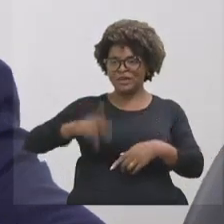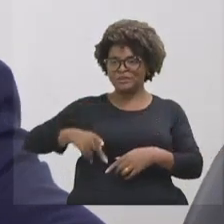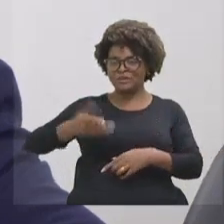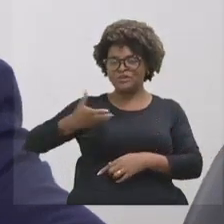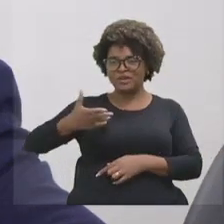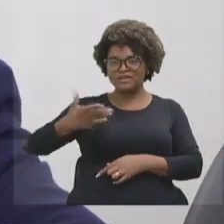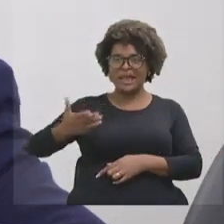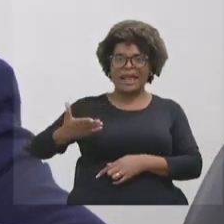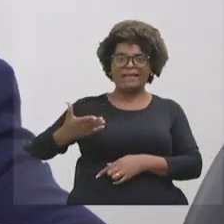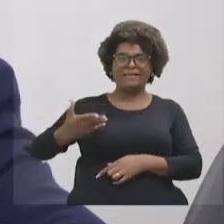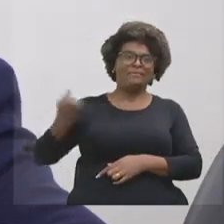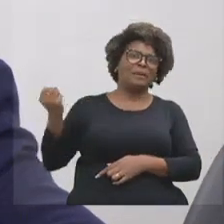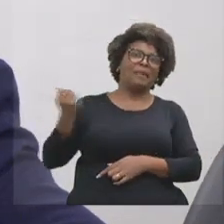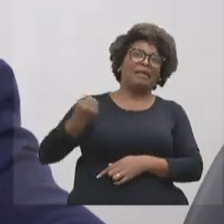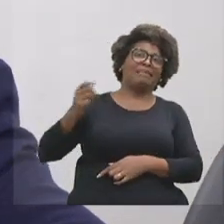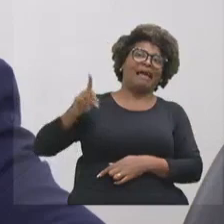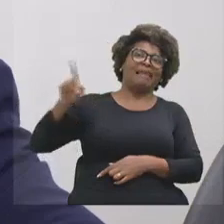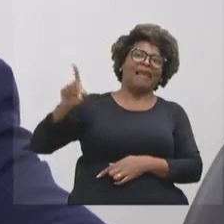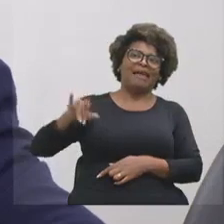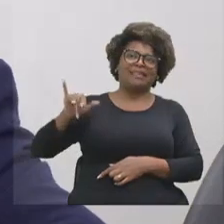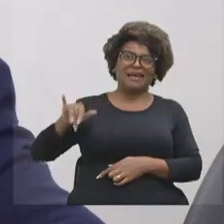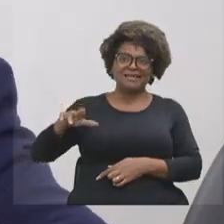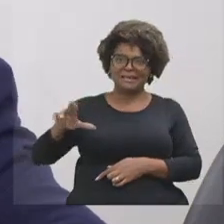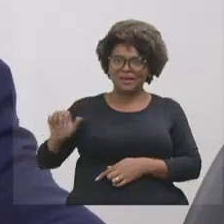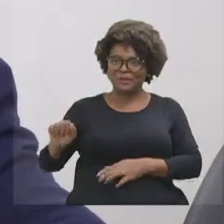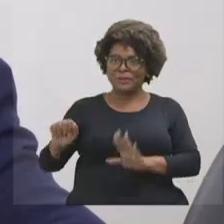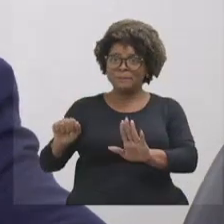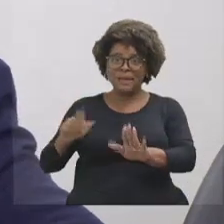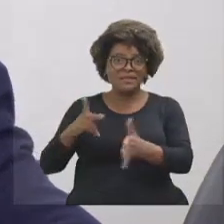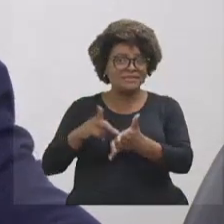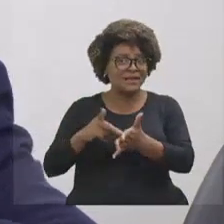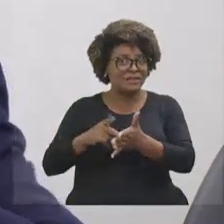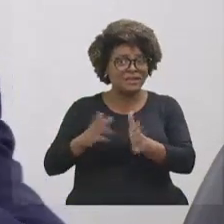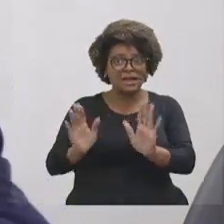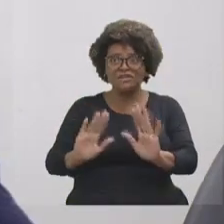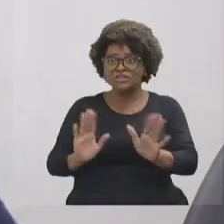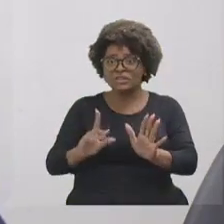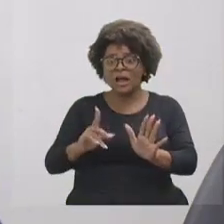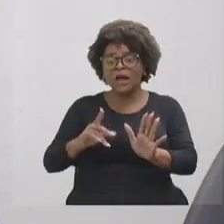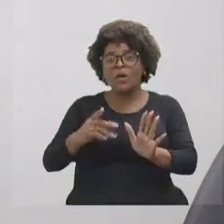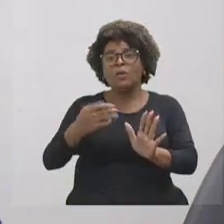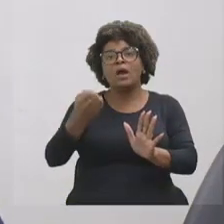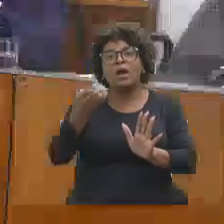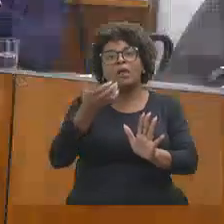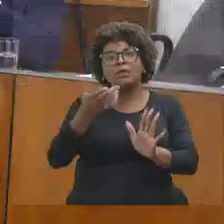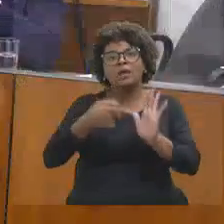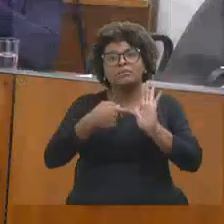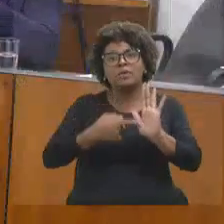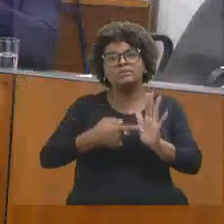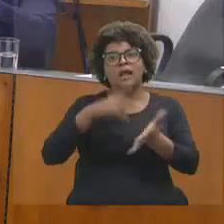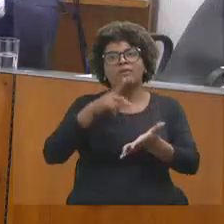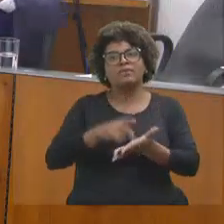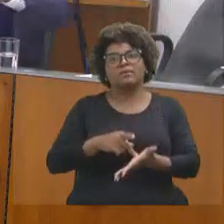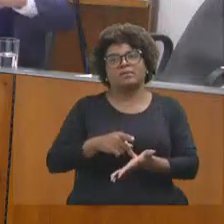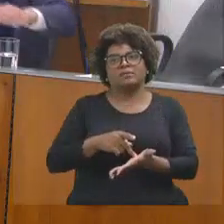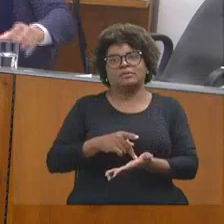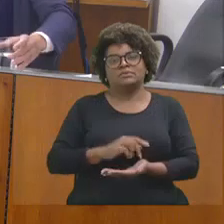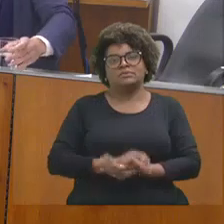salvar a vida da população da microrregião de Itaúna que não consegue entrar e tratar Oncologia lá dentro Obrigado